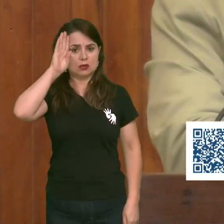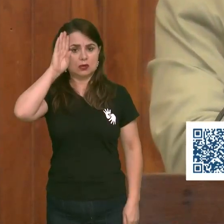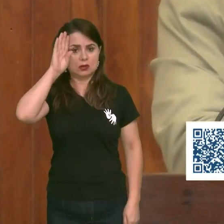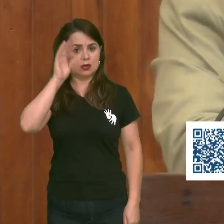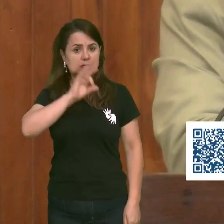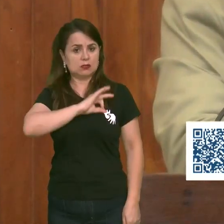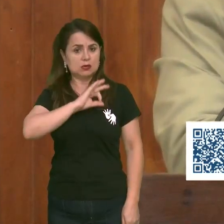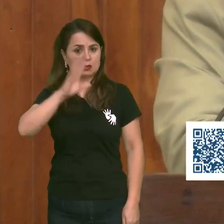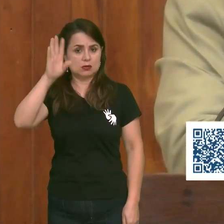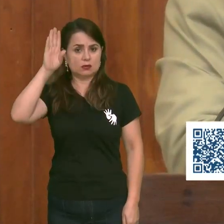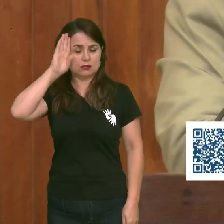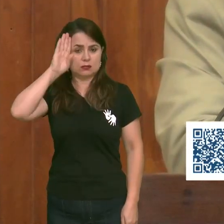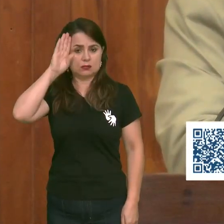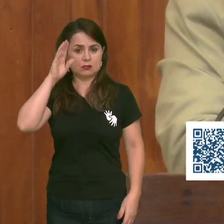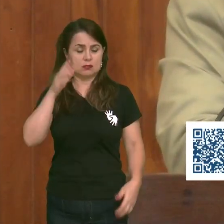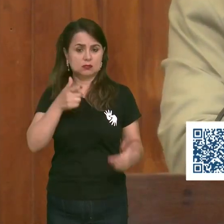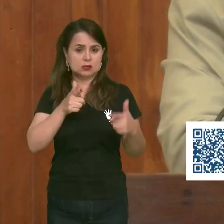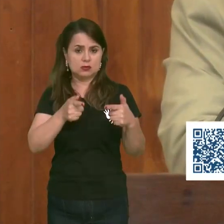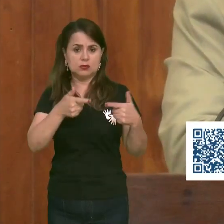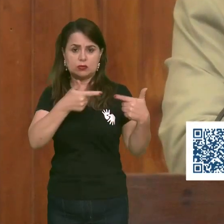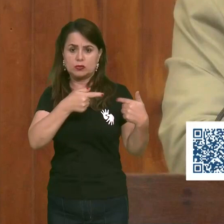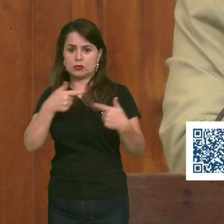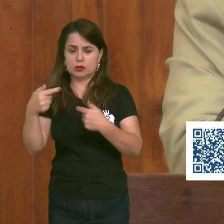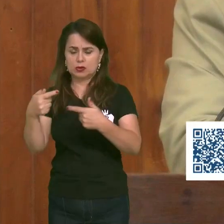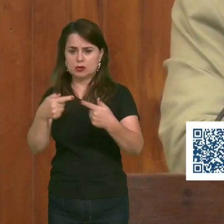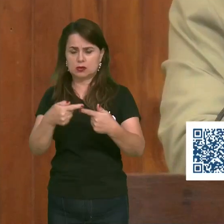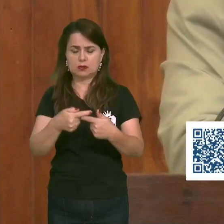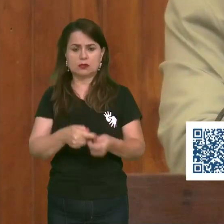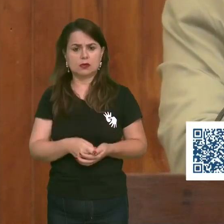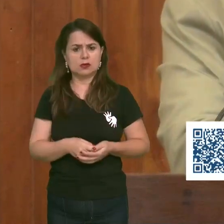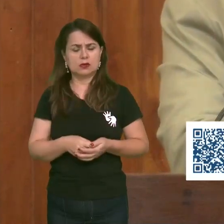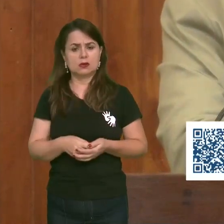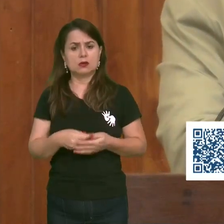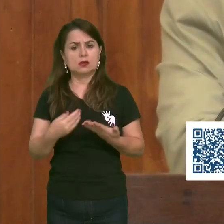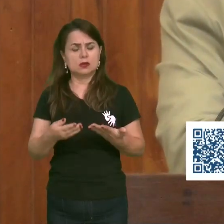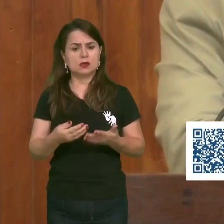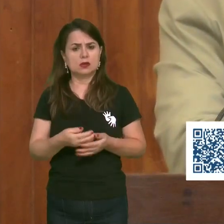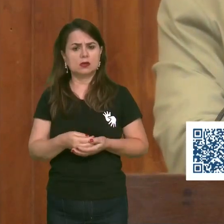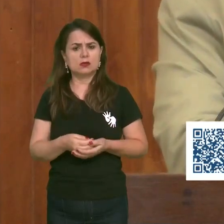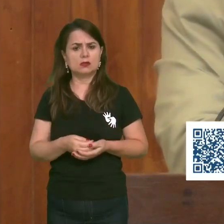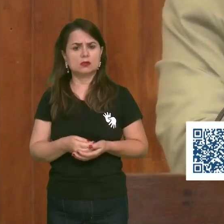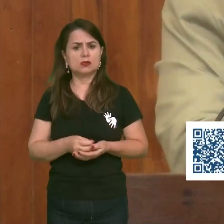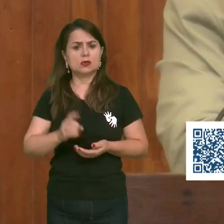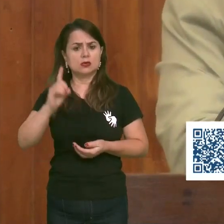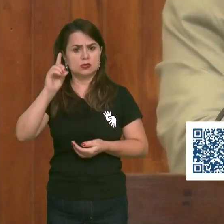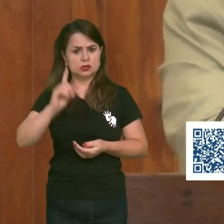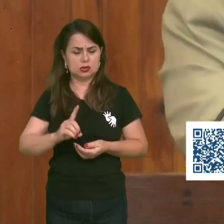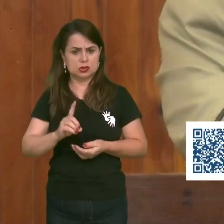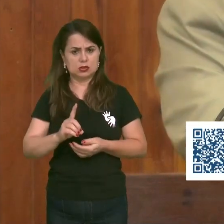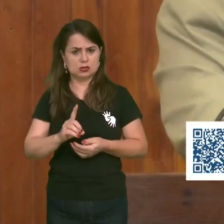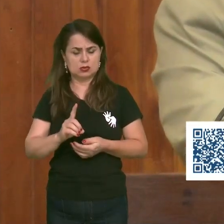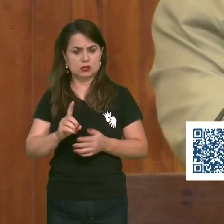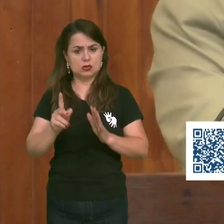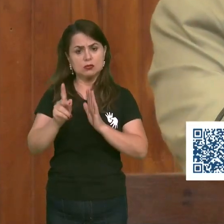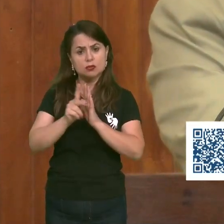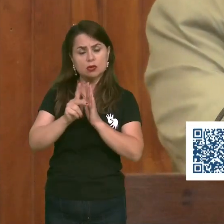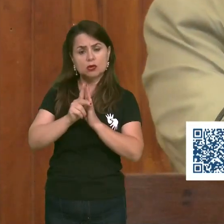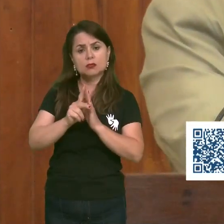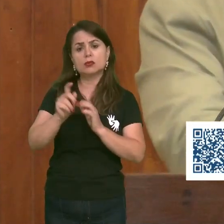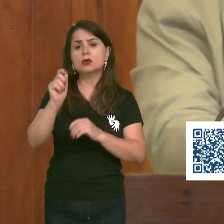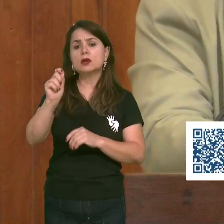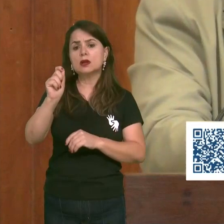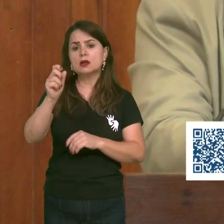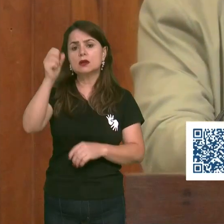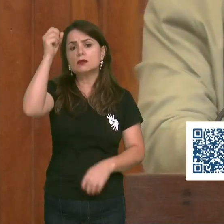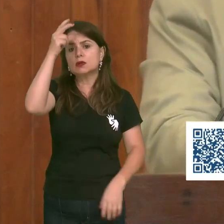presidente eu não lembro o diretor do tiro de guerra é o prefeito porque o tiro de guerra É um convênio entre as forças